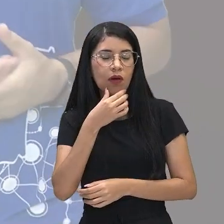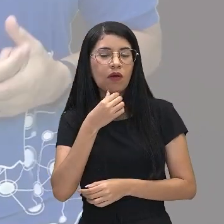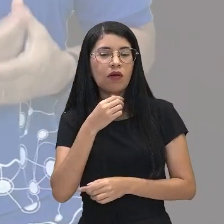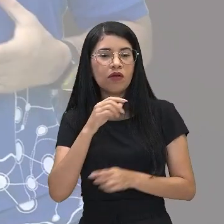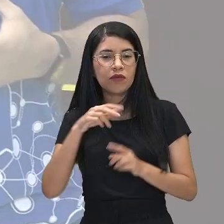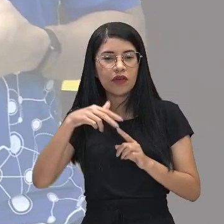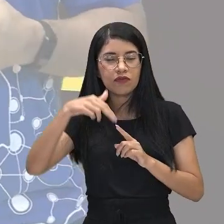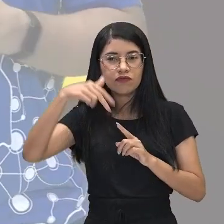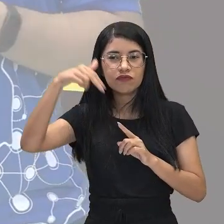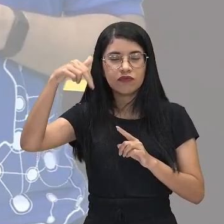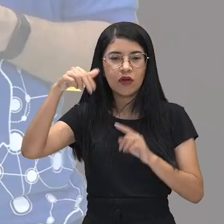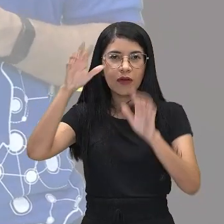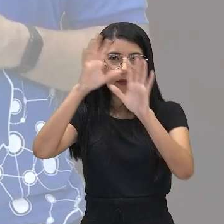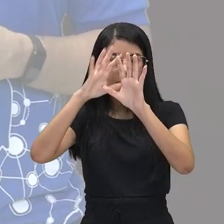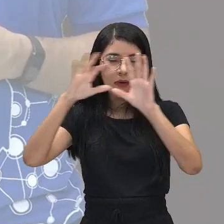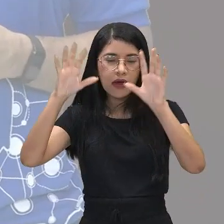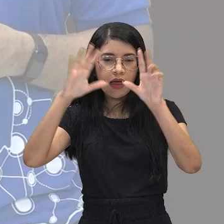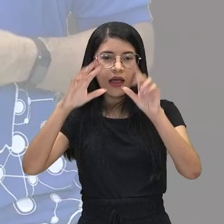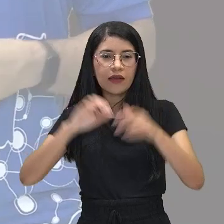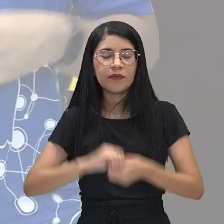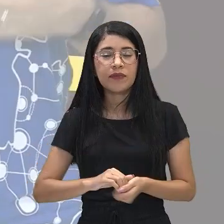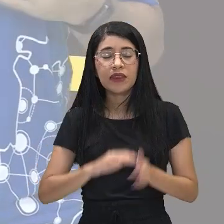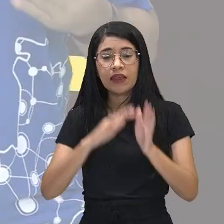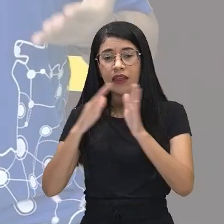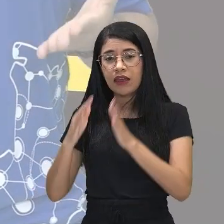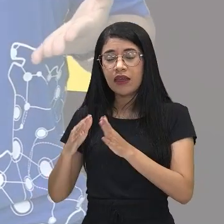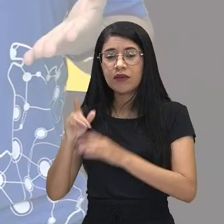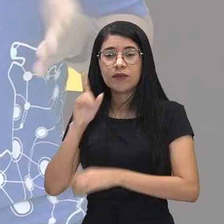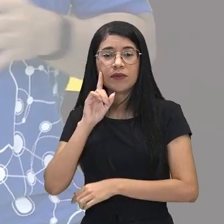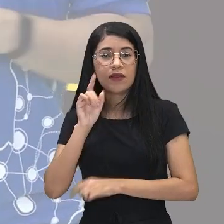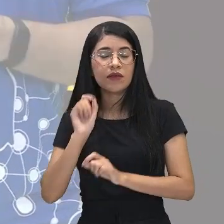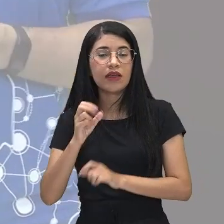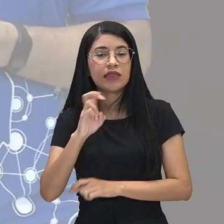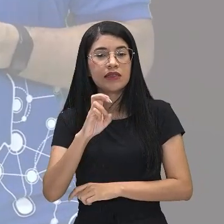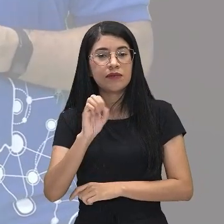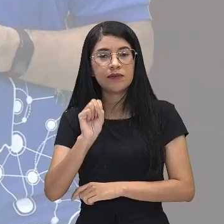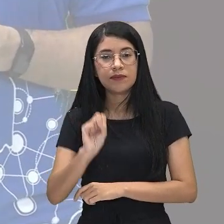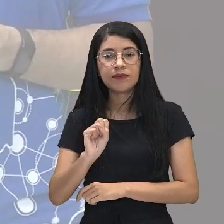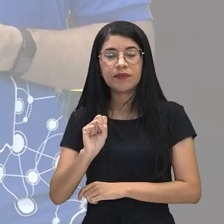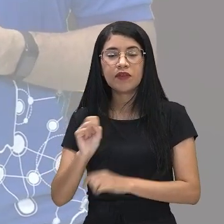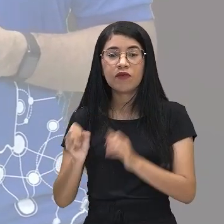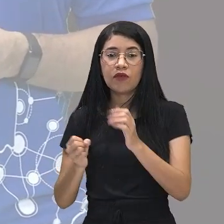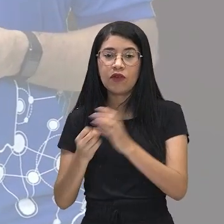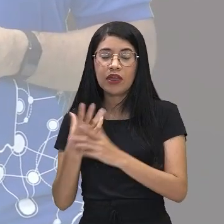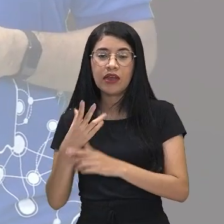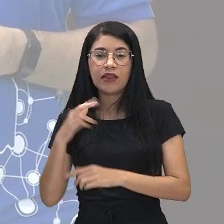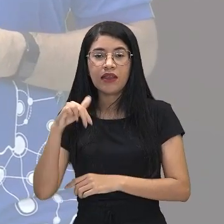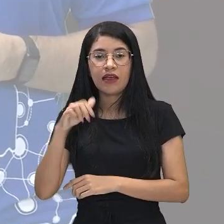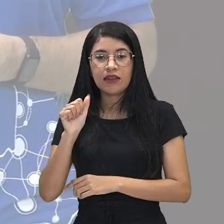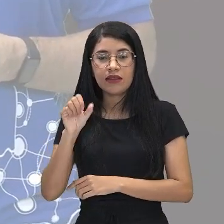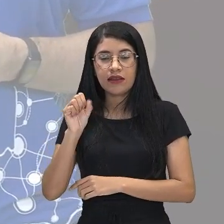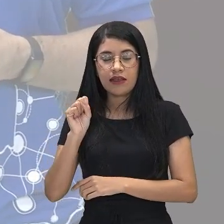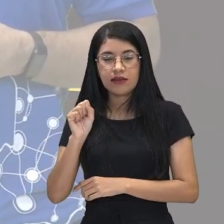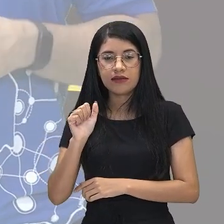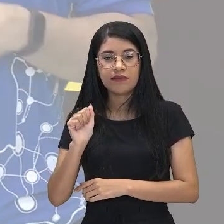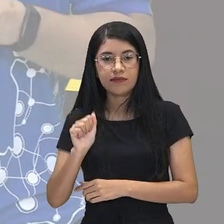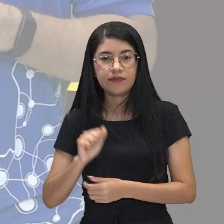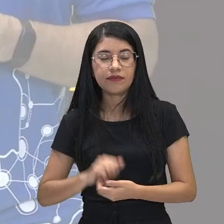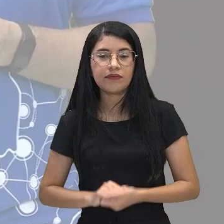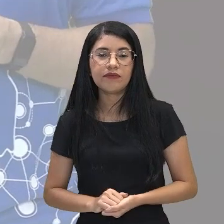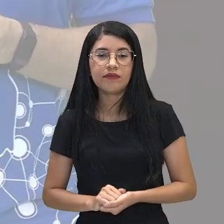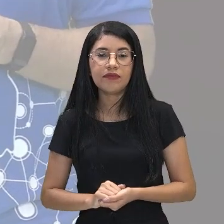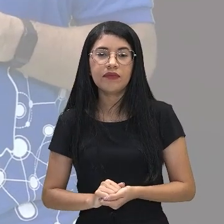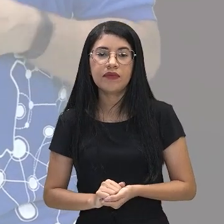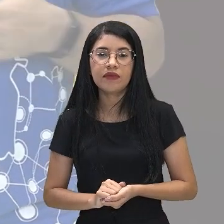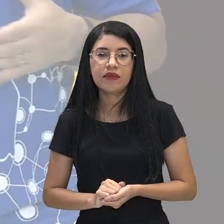soviéticos. E do lado dos americanos, professor? Em 58, criada a NASA, criação da NASA, a